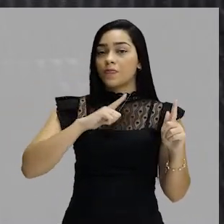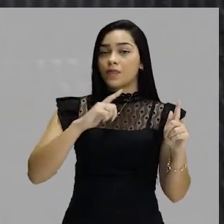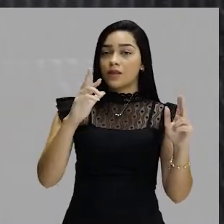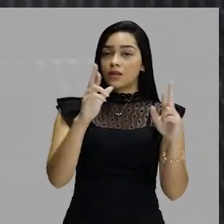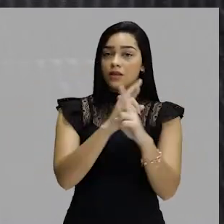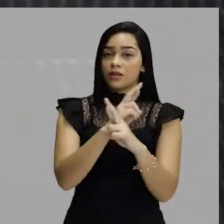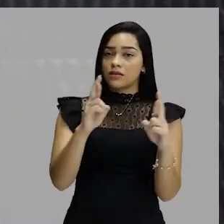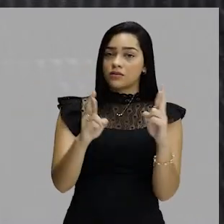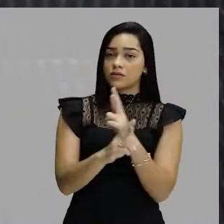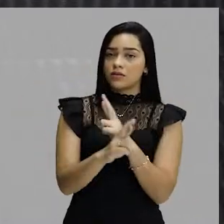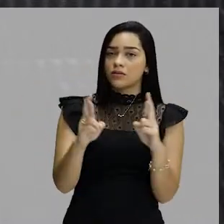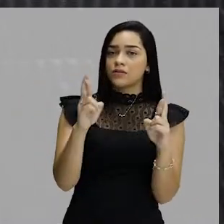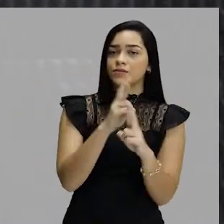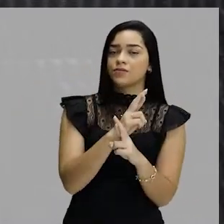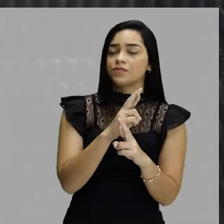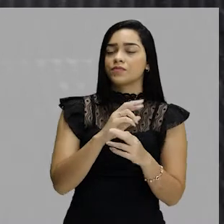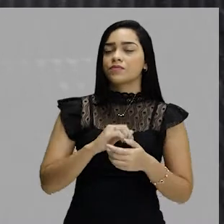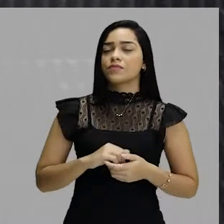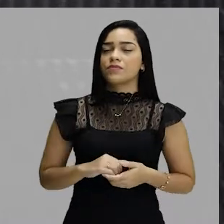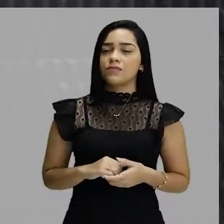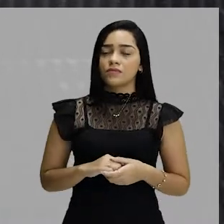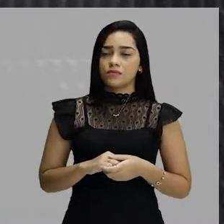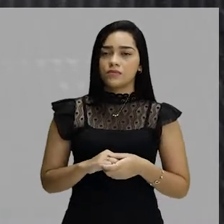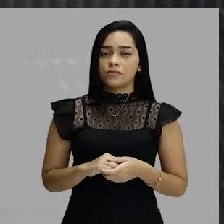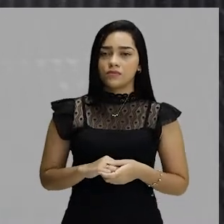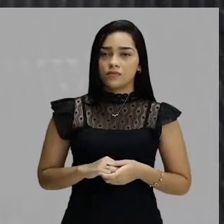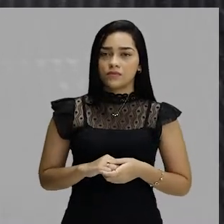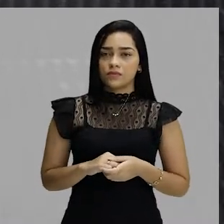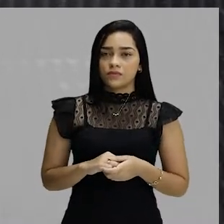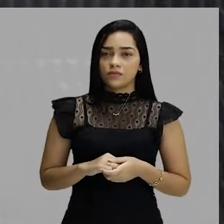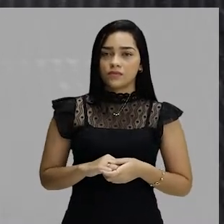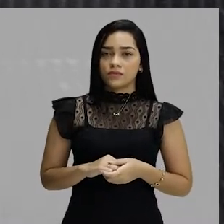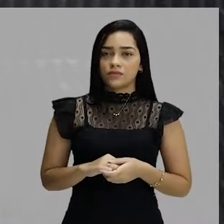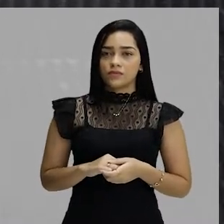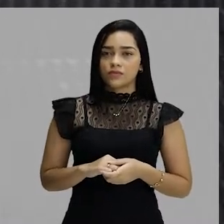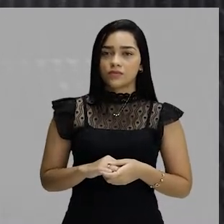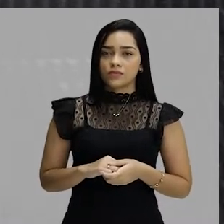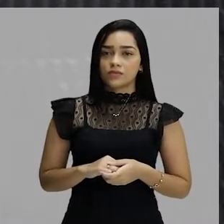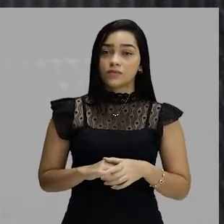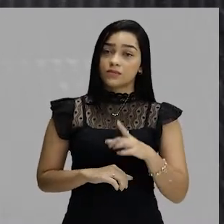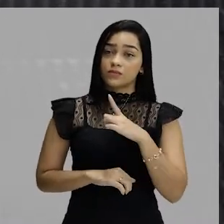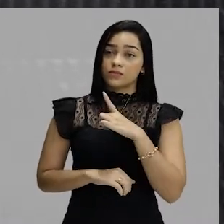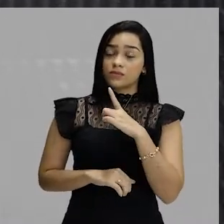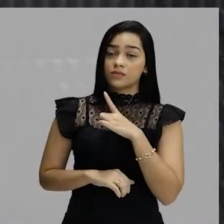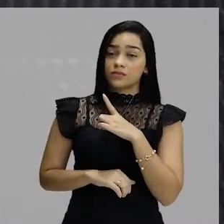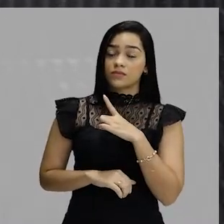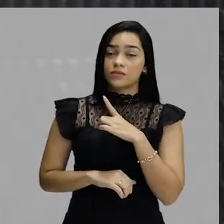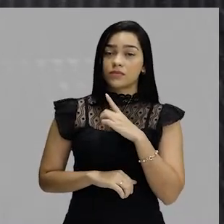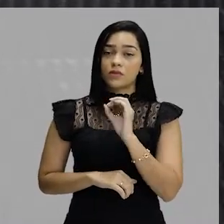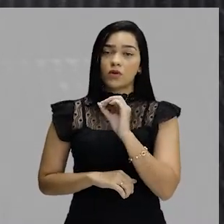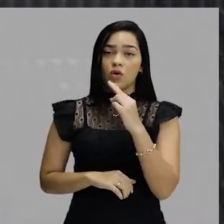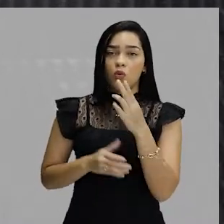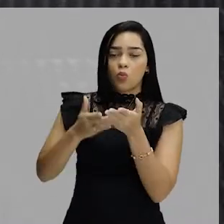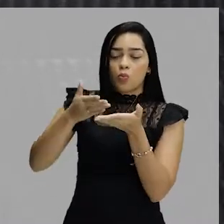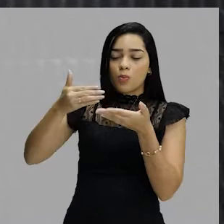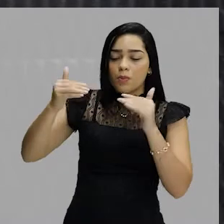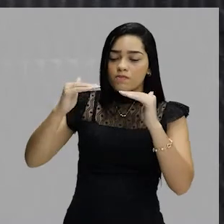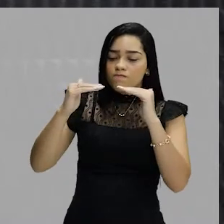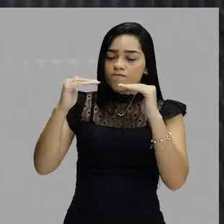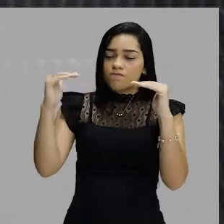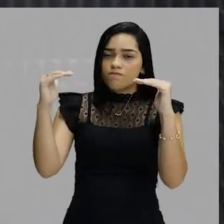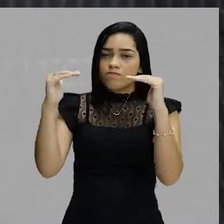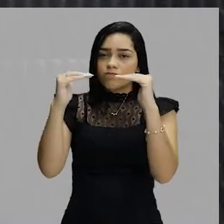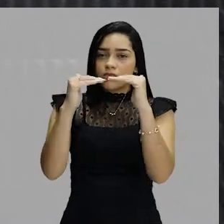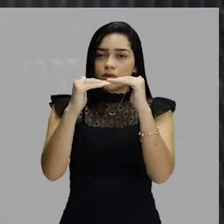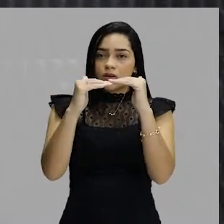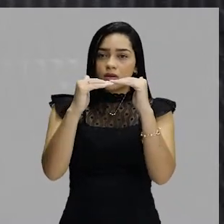intercepta, onde o gráfico da função, de a reta, né? Intercepta ou passa, né?